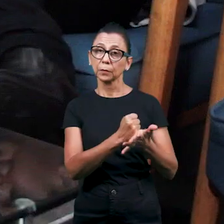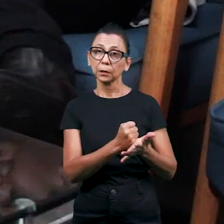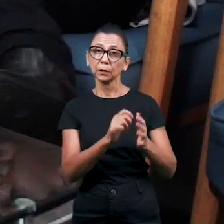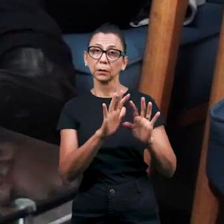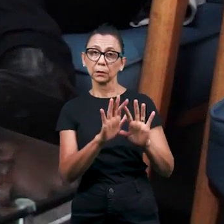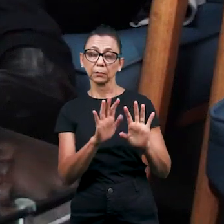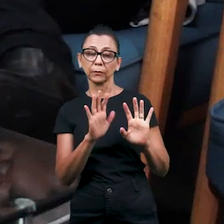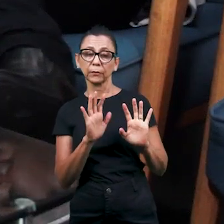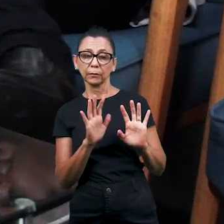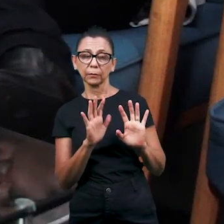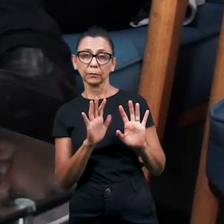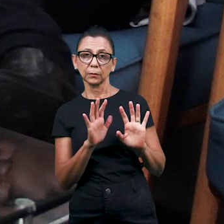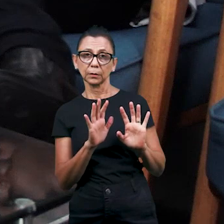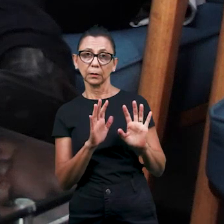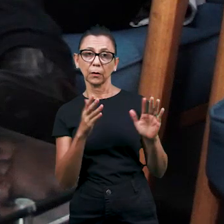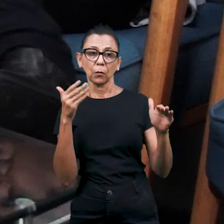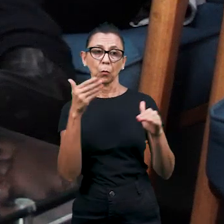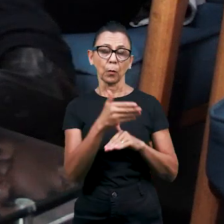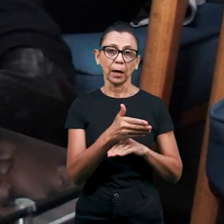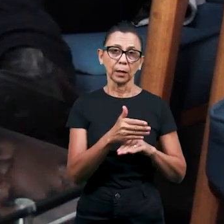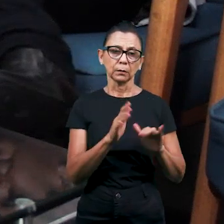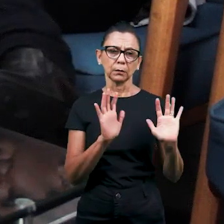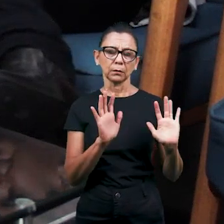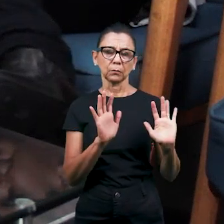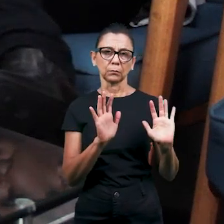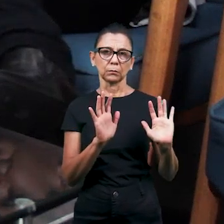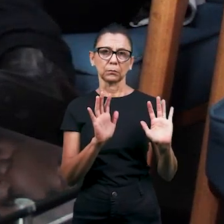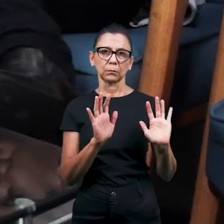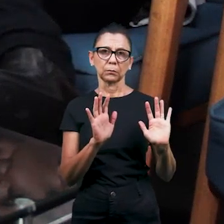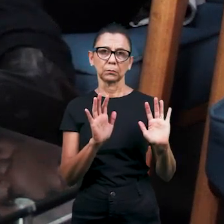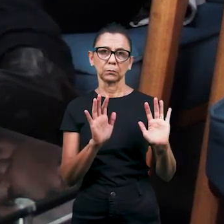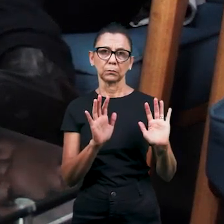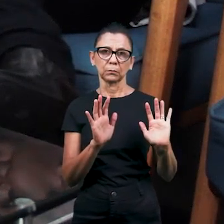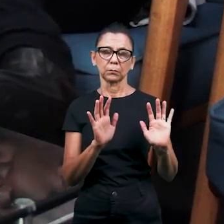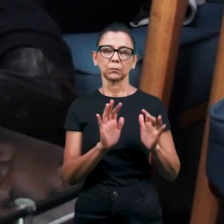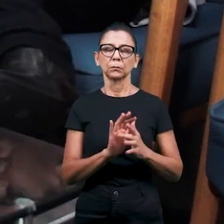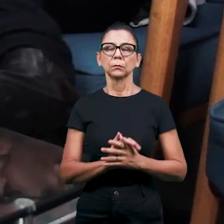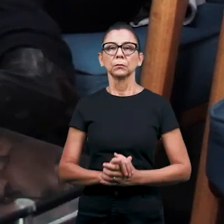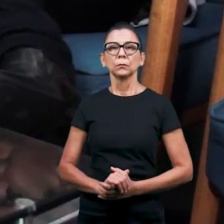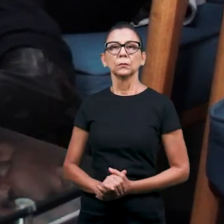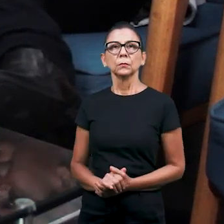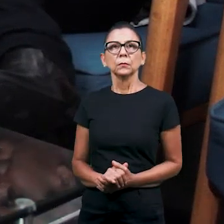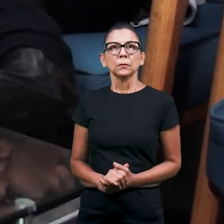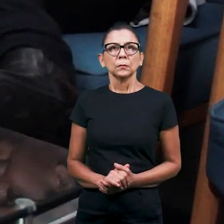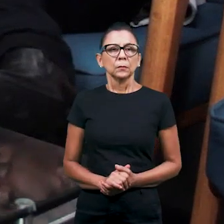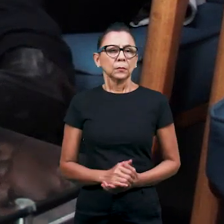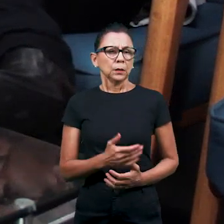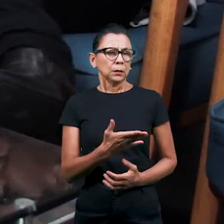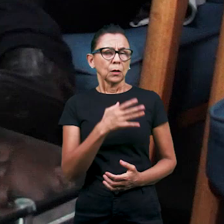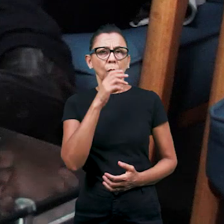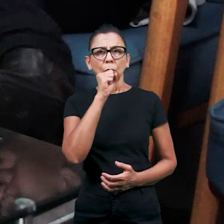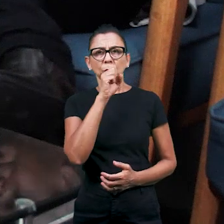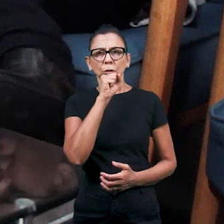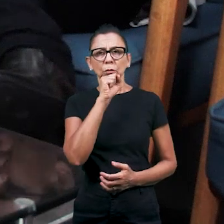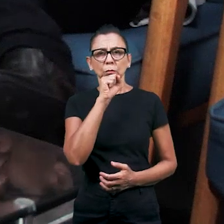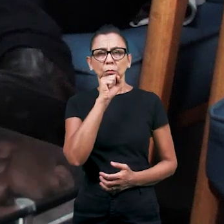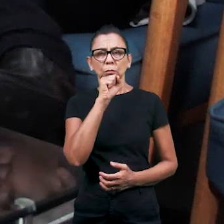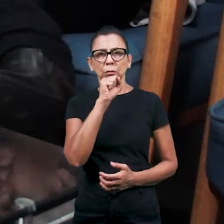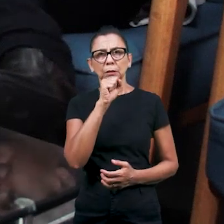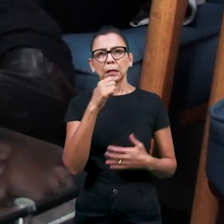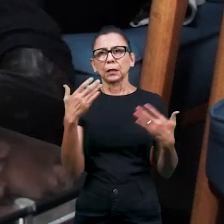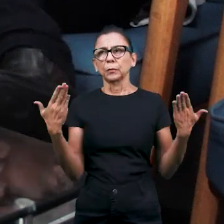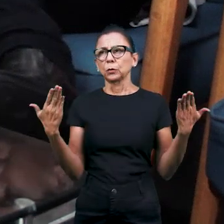interfere. Assim, não é uma coisa que os jovens estão sendo, né, engessados. Os jovens falam como jovens. Os